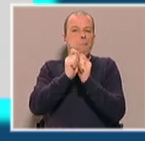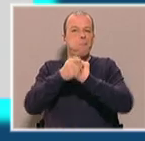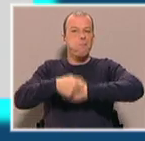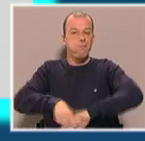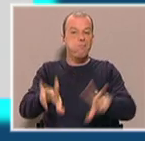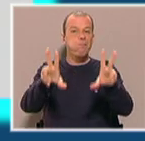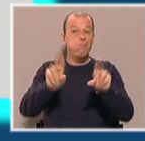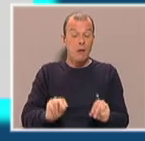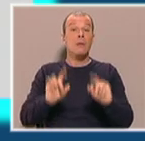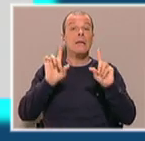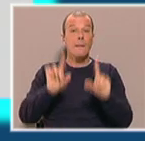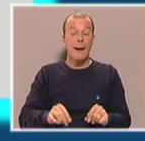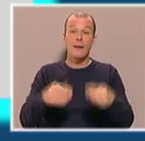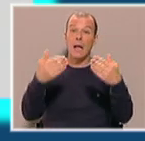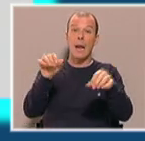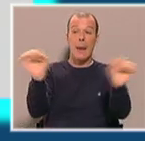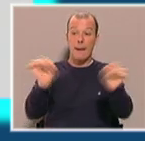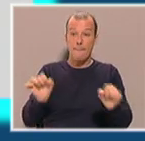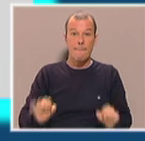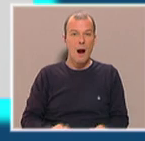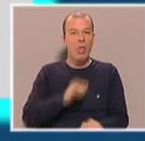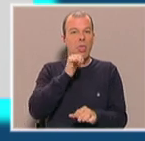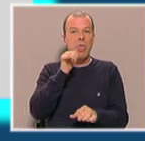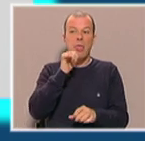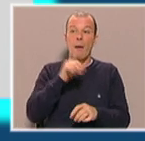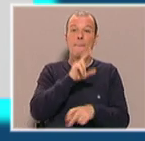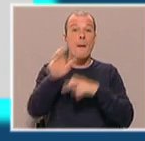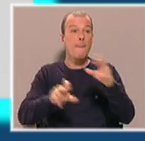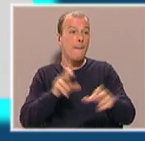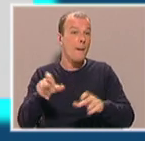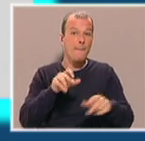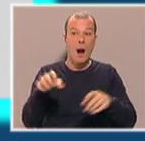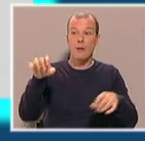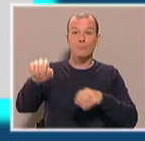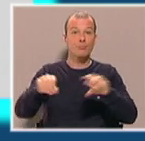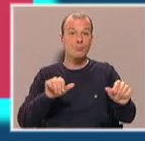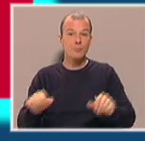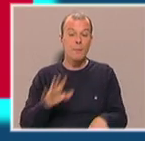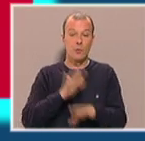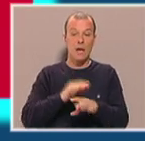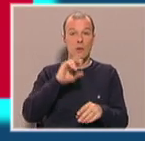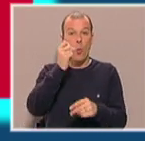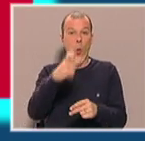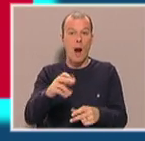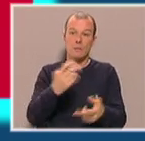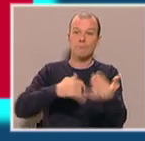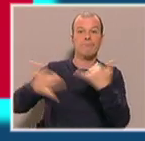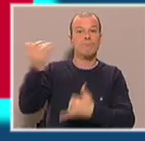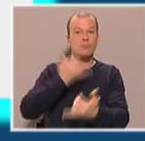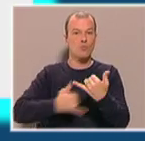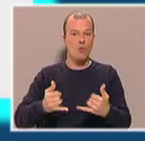e limpar e arejar com frequência os locais que frequentamos, de modo a permitir a renovação do ar.